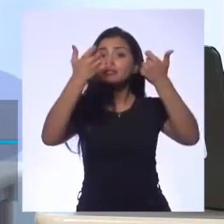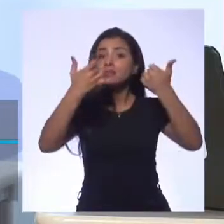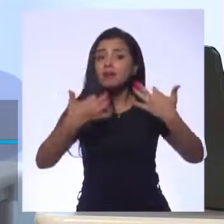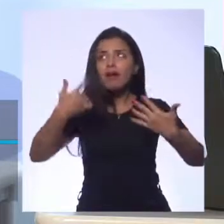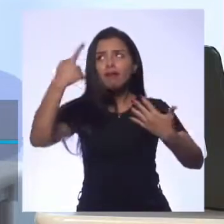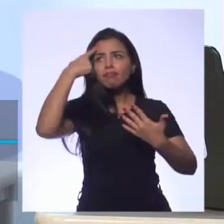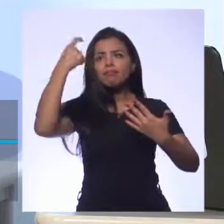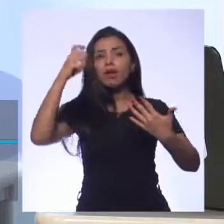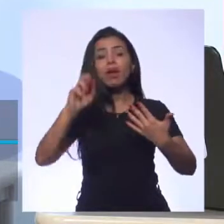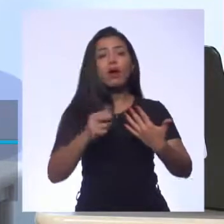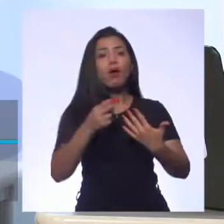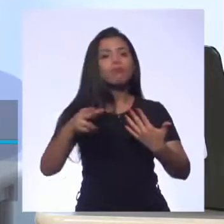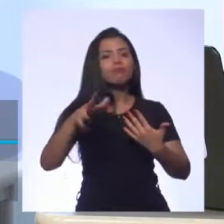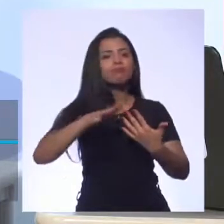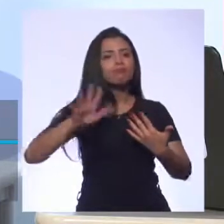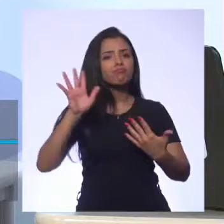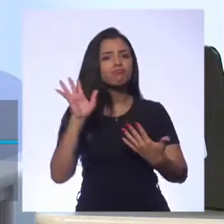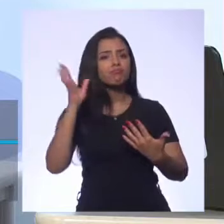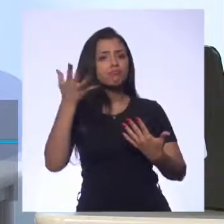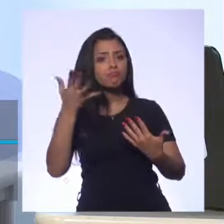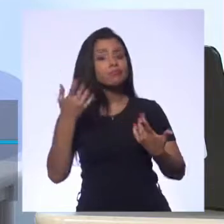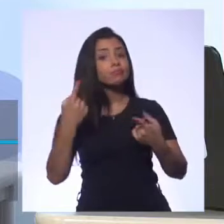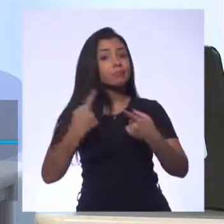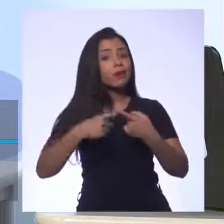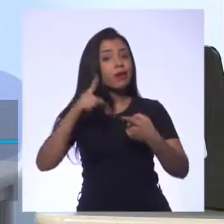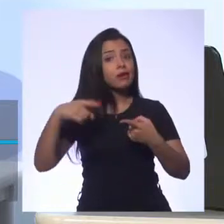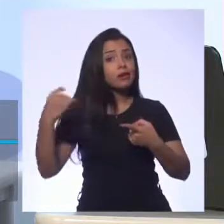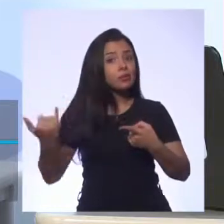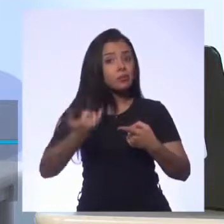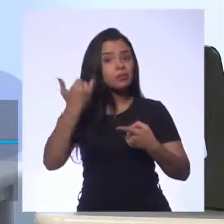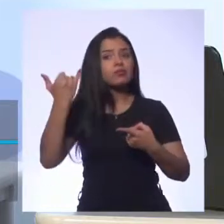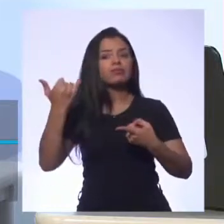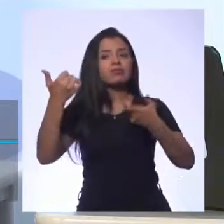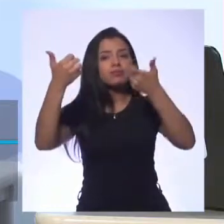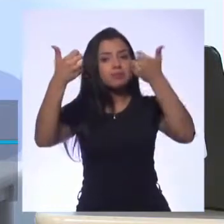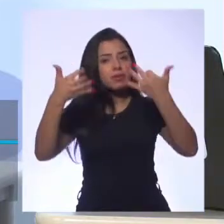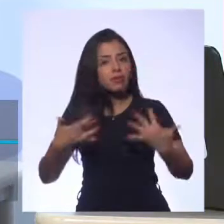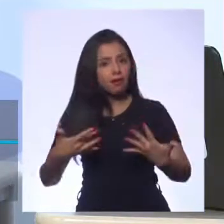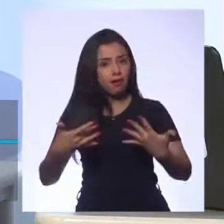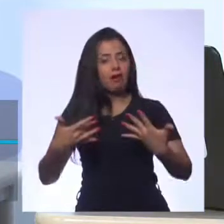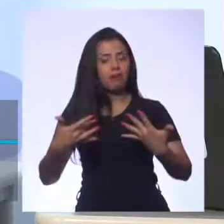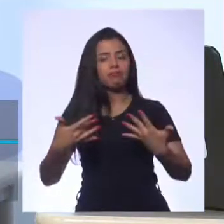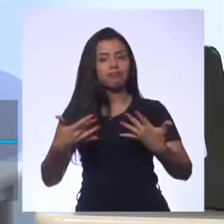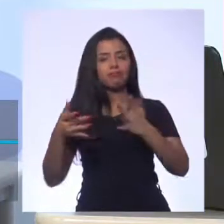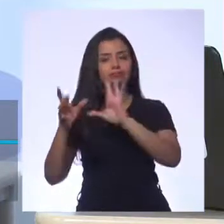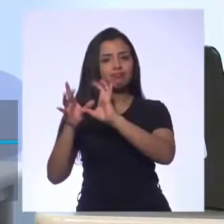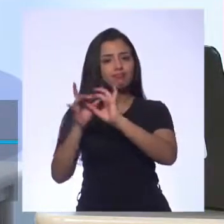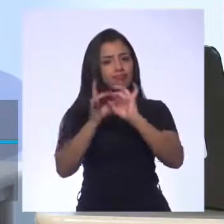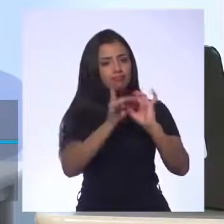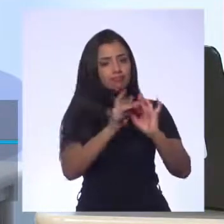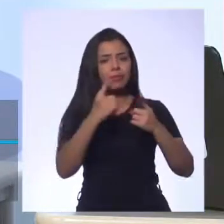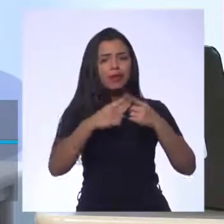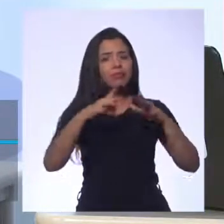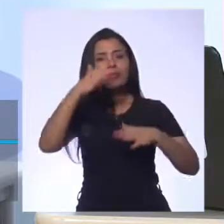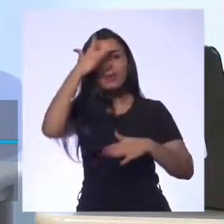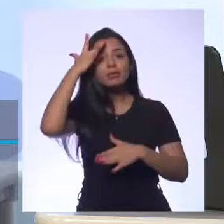entender o contexto, porque até mesmo, muitas vezes, a pessoa não tem acesso ao texto e você precisa falar como que